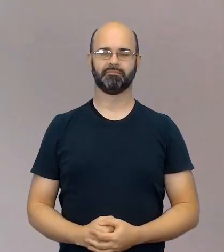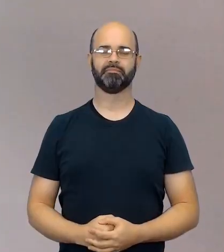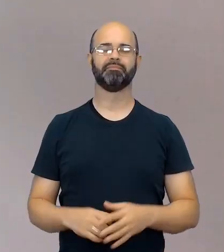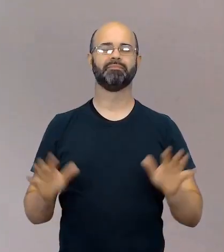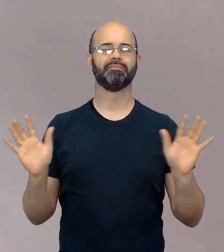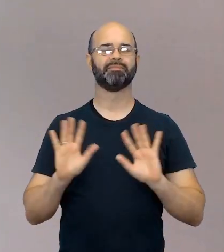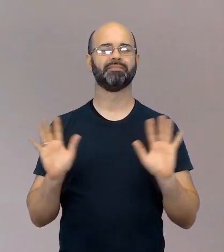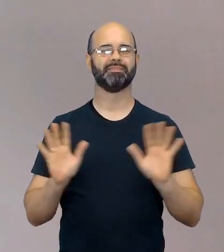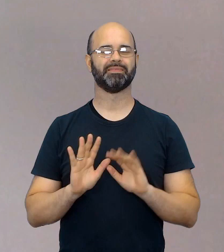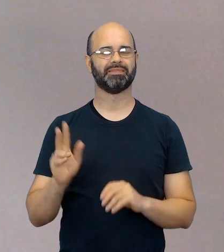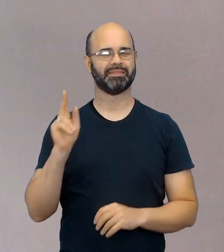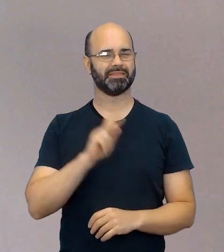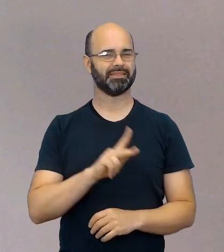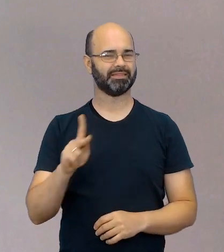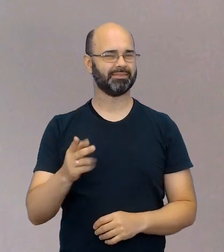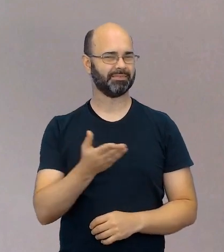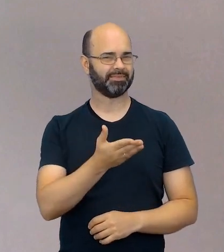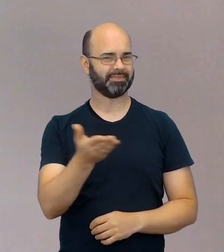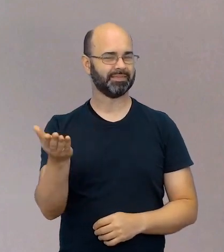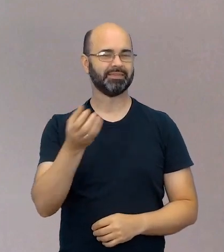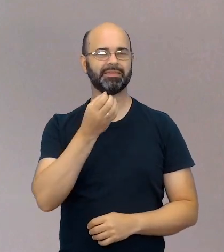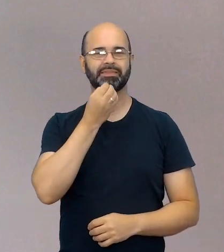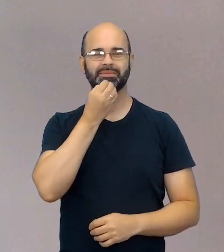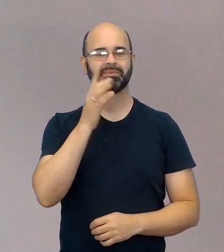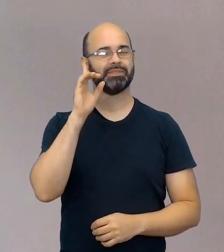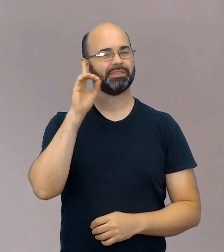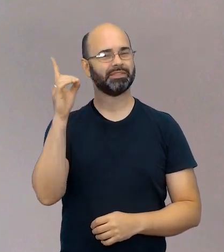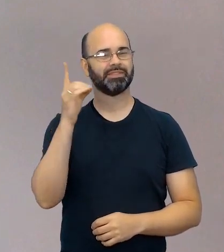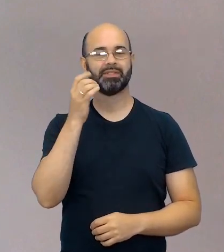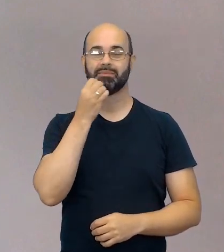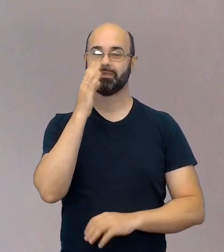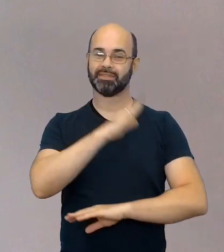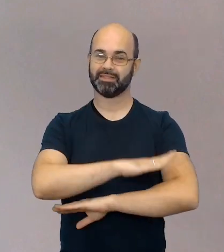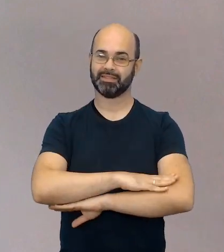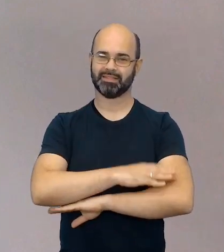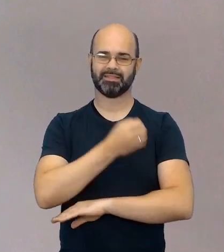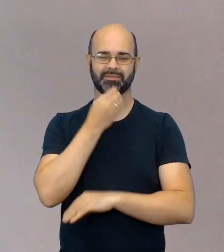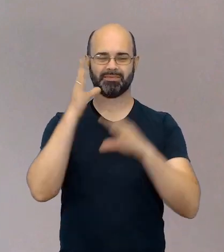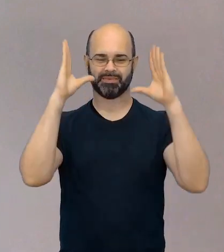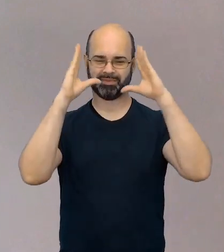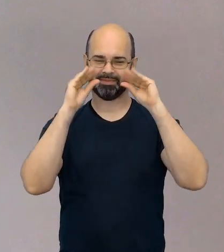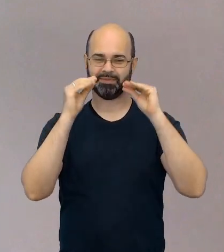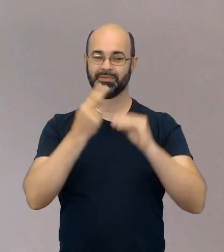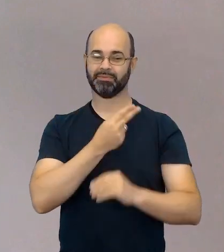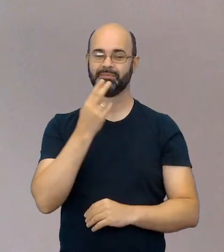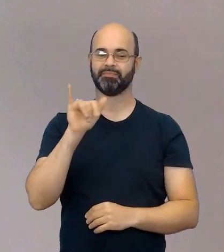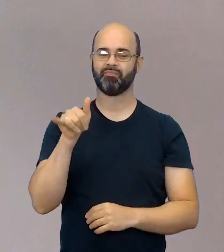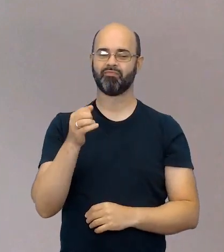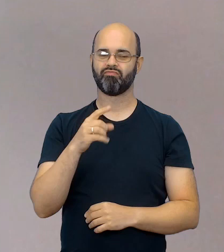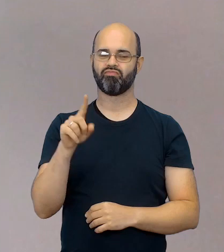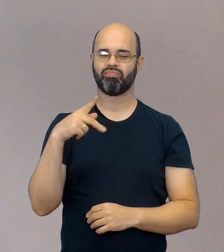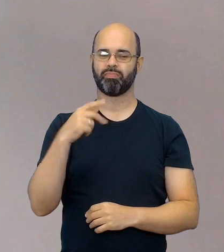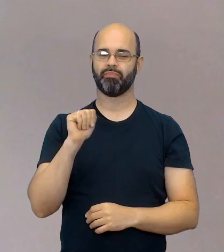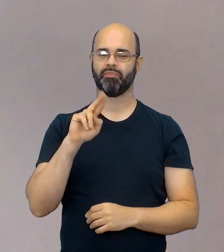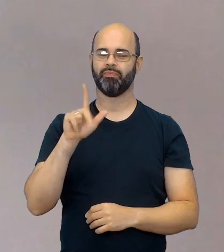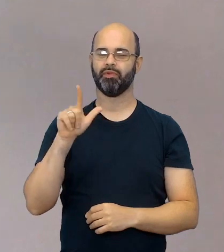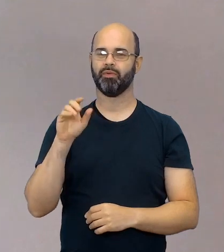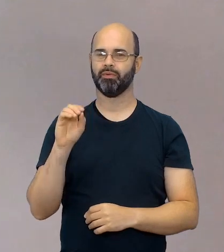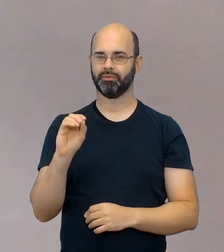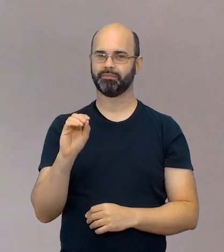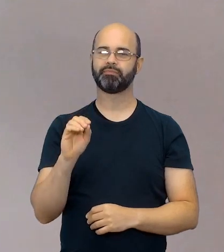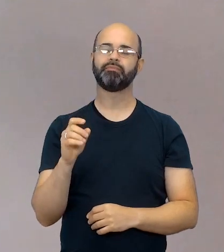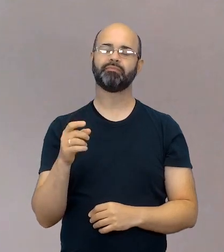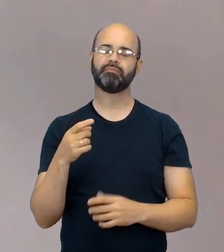Olá, professor, professora, bom dia, boa tarde, boa noite. Eu sou João Paulo Stacone, formador da equipe de Ciências